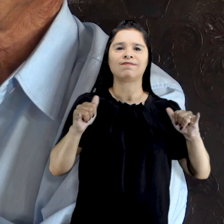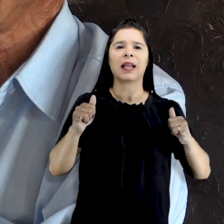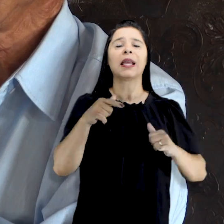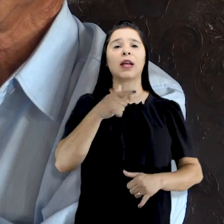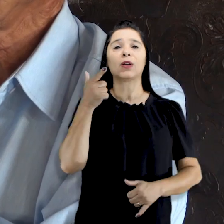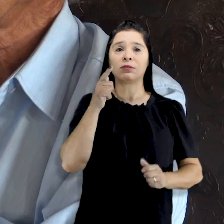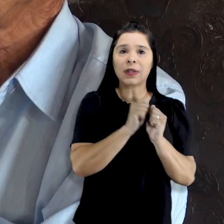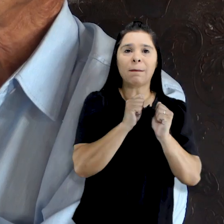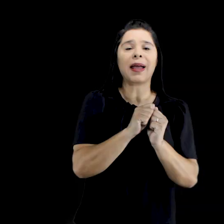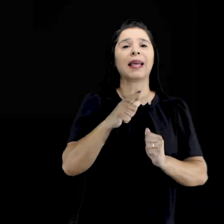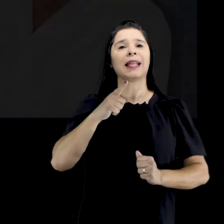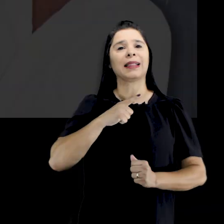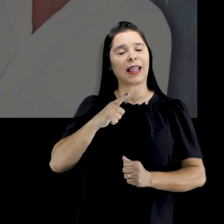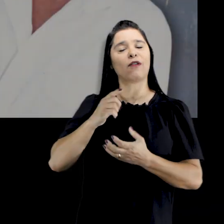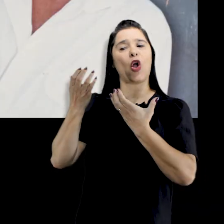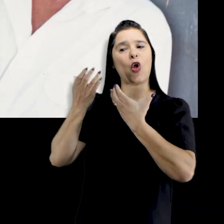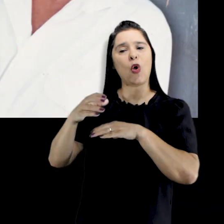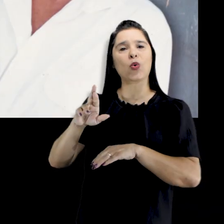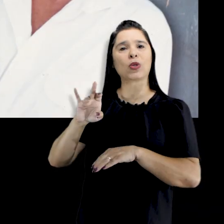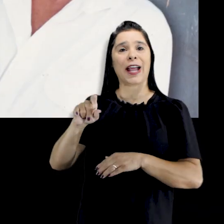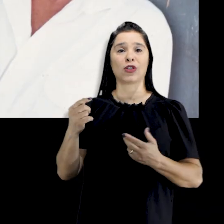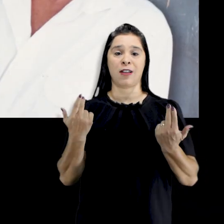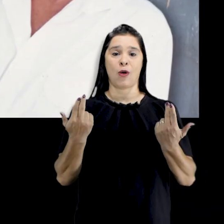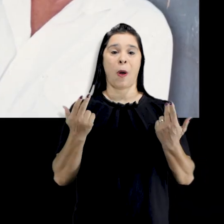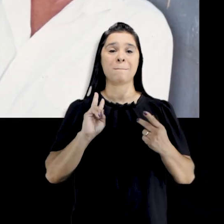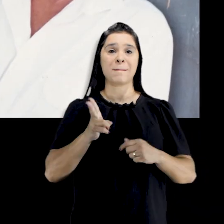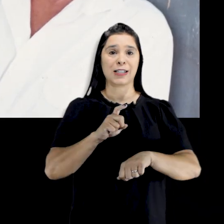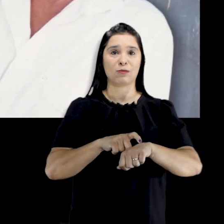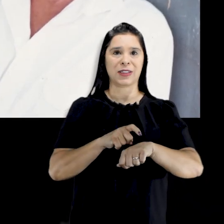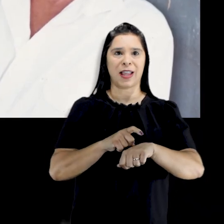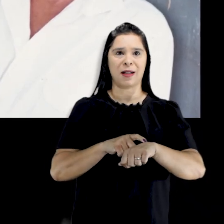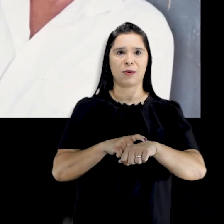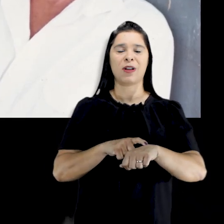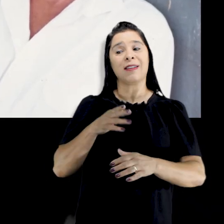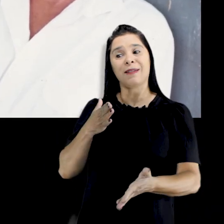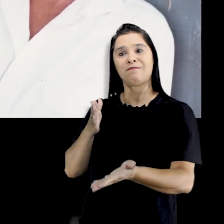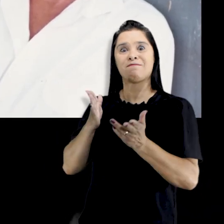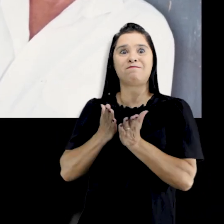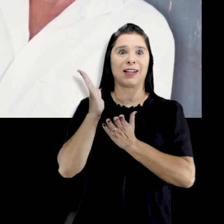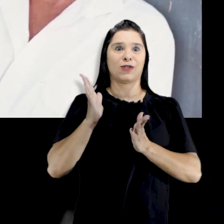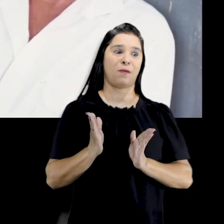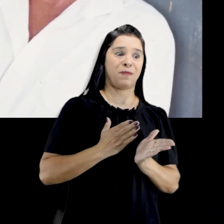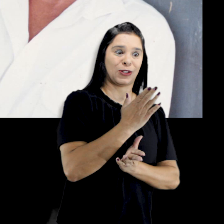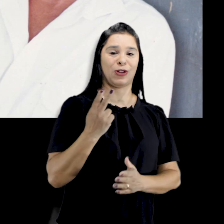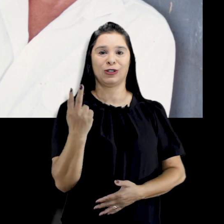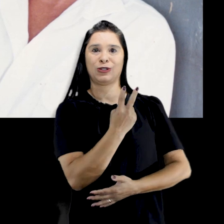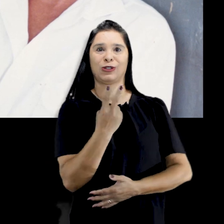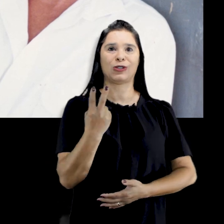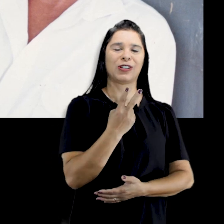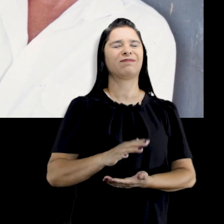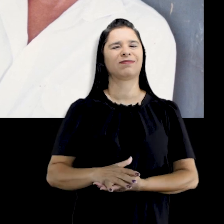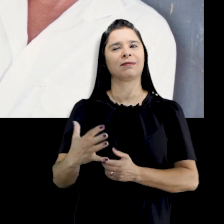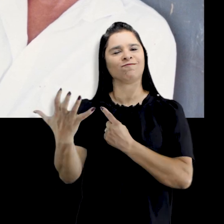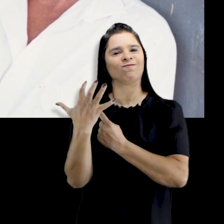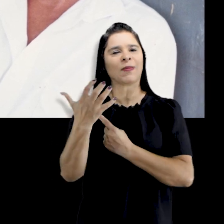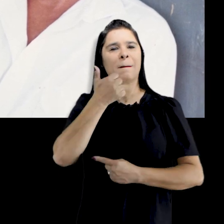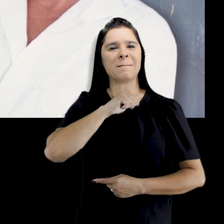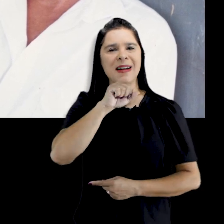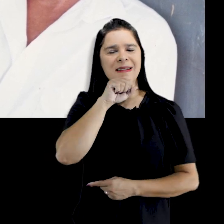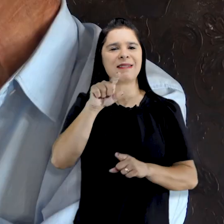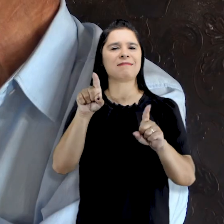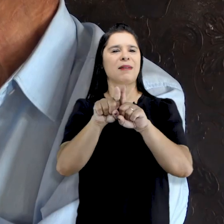rede pra auxiliar de agente de estação. E eu passei nos dois. Aí, influenciado pra minha mãe, pela,